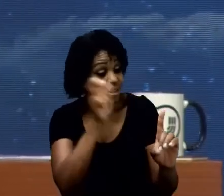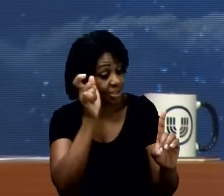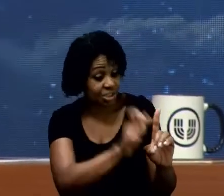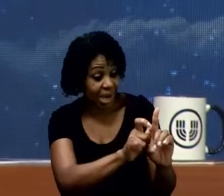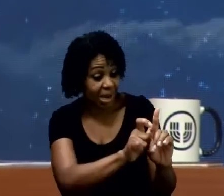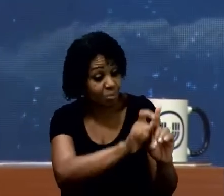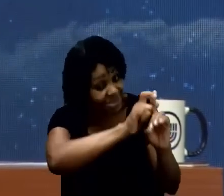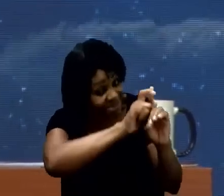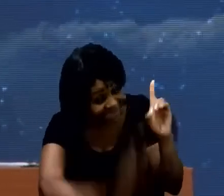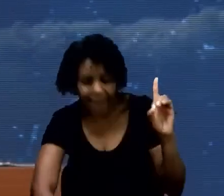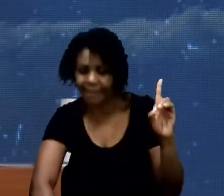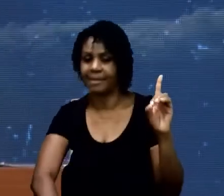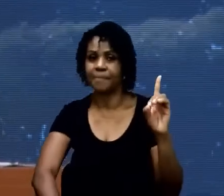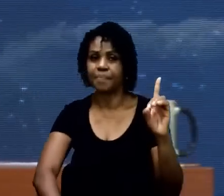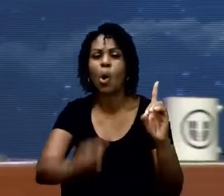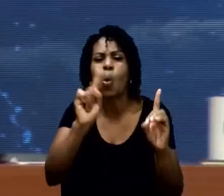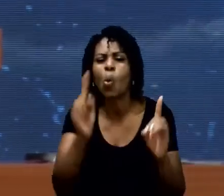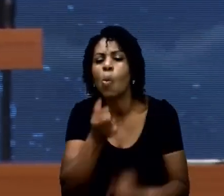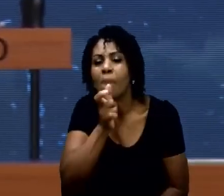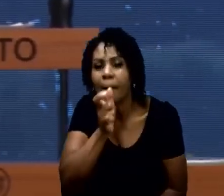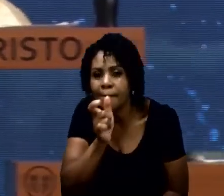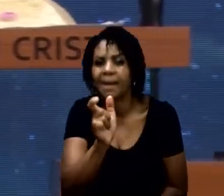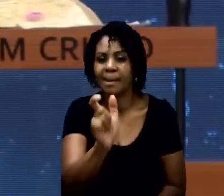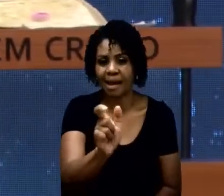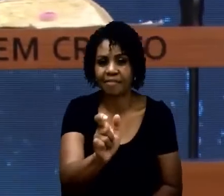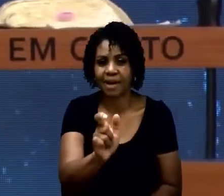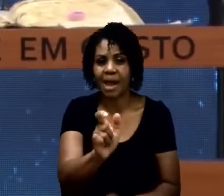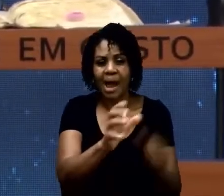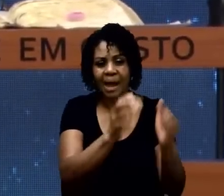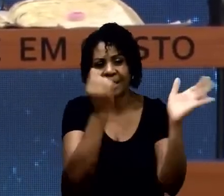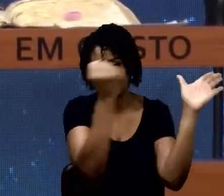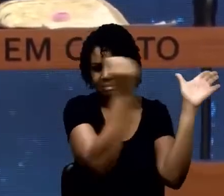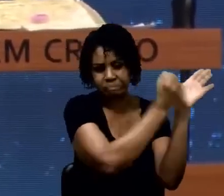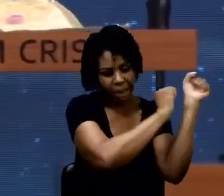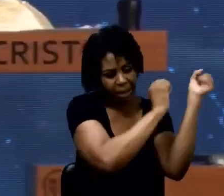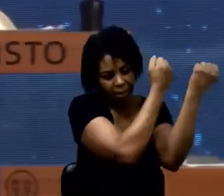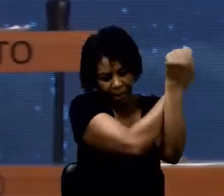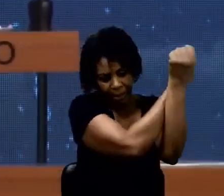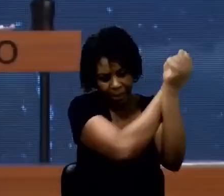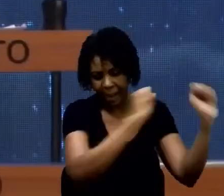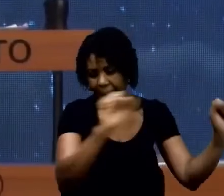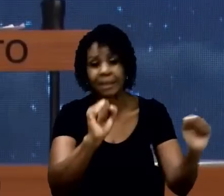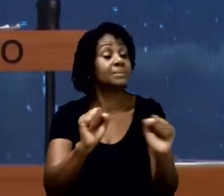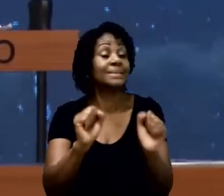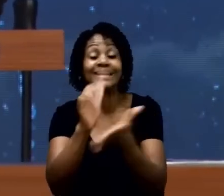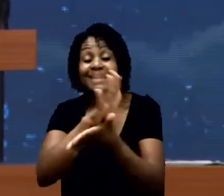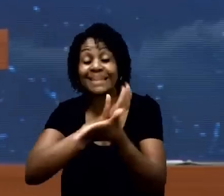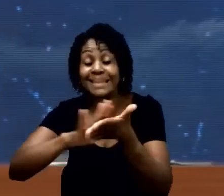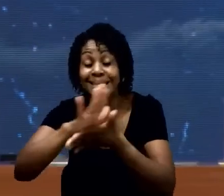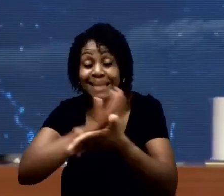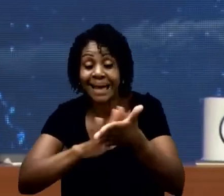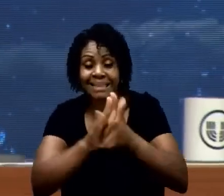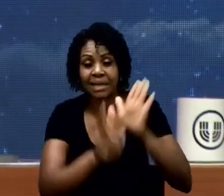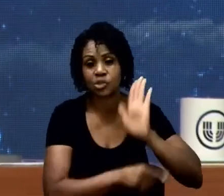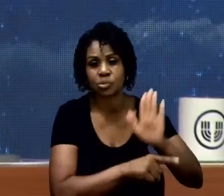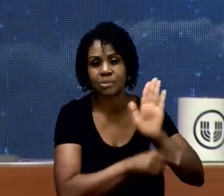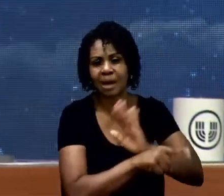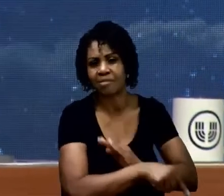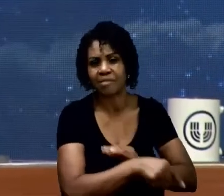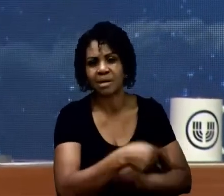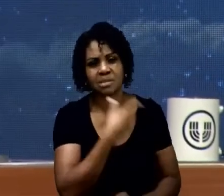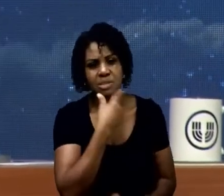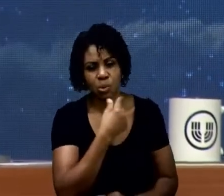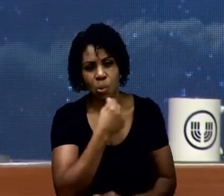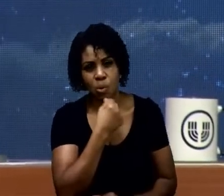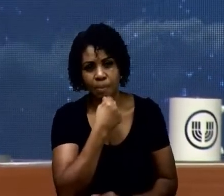Uma palavra. O que ninguém mudava. As correntes não mudavam. As pessoas não mudavam. Você acha que a família do Gadareno o amava?